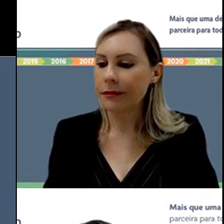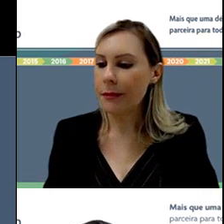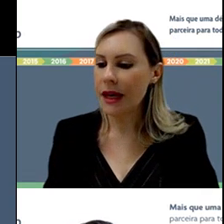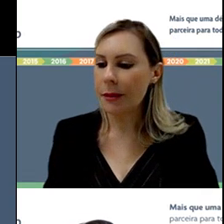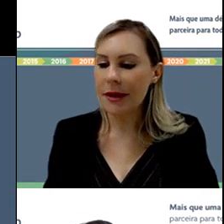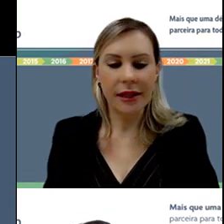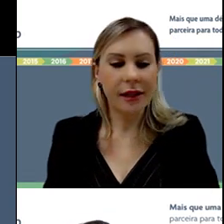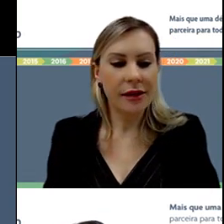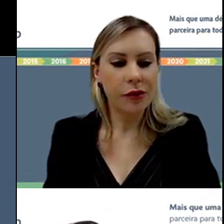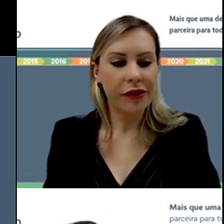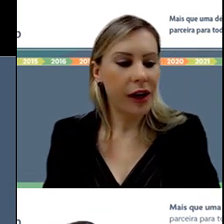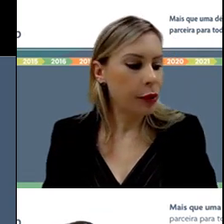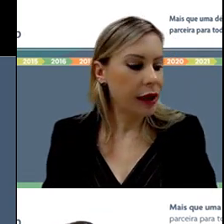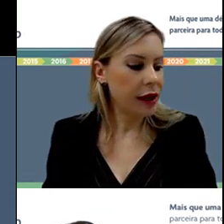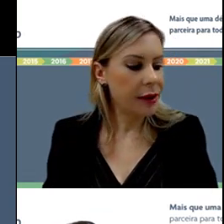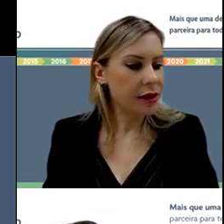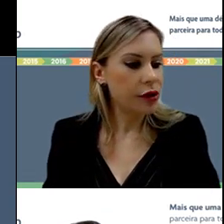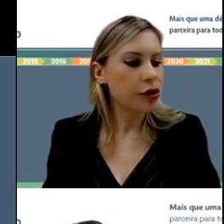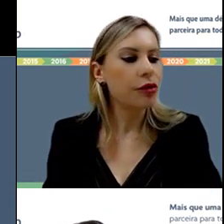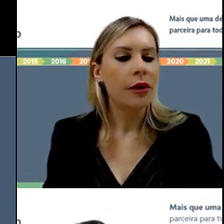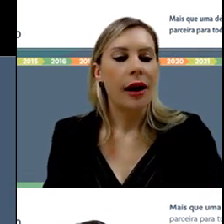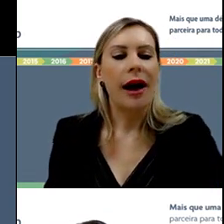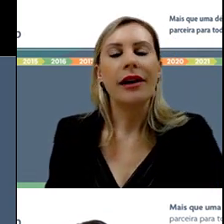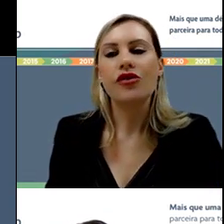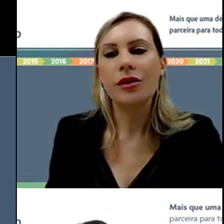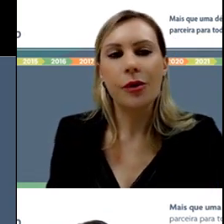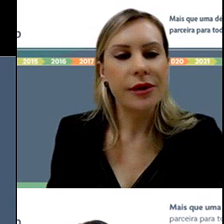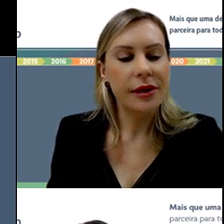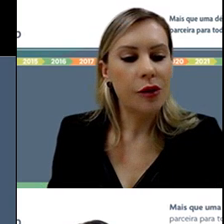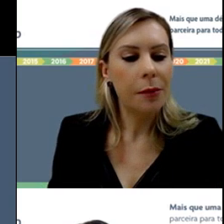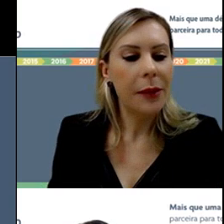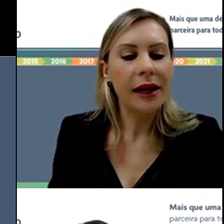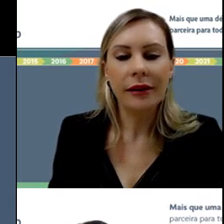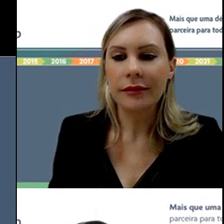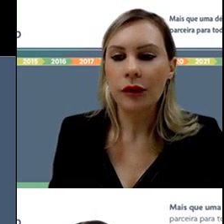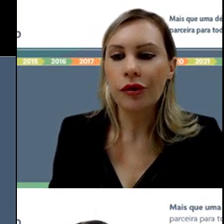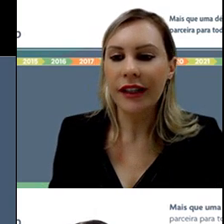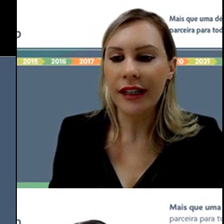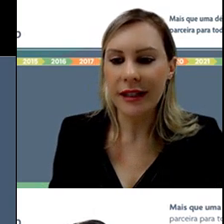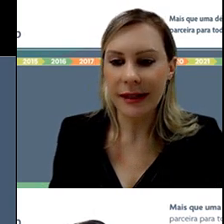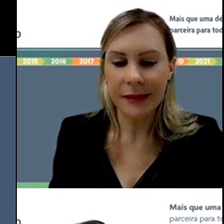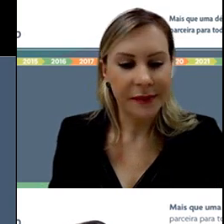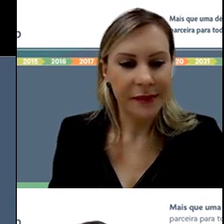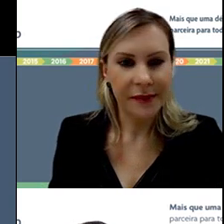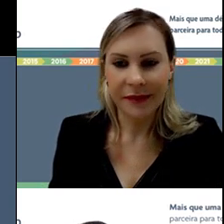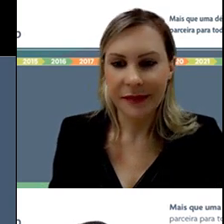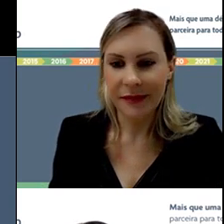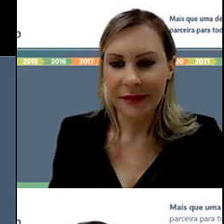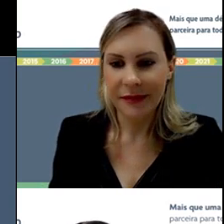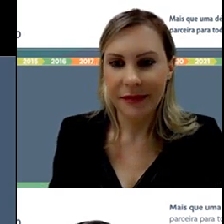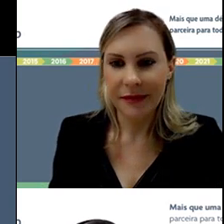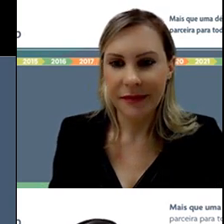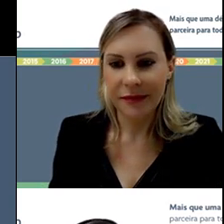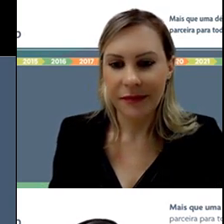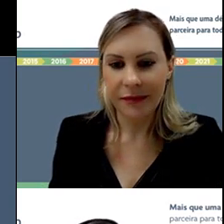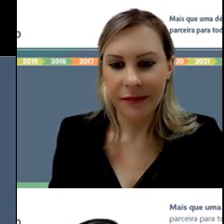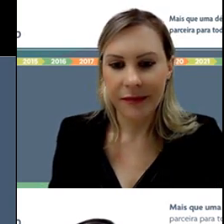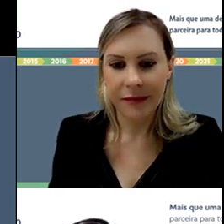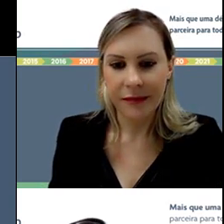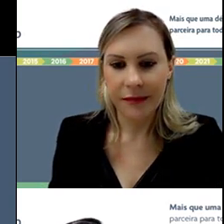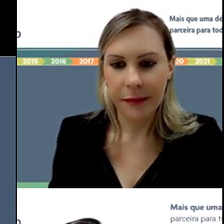Bruna, minha apresentação fica por aqui, mas eu estou à disposição para dúvidas. Nós tivemos